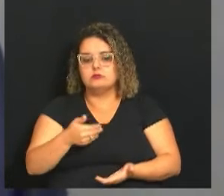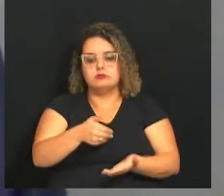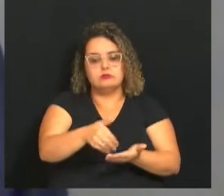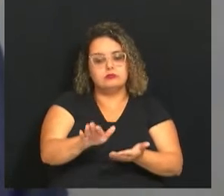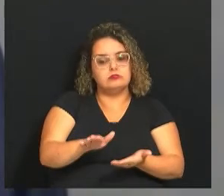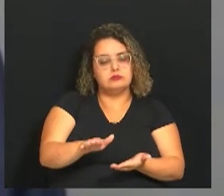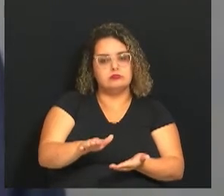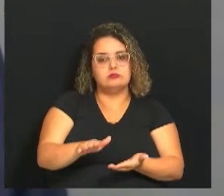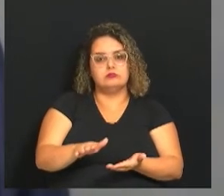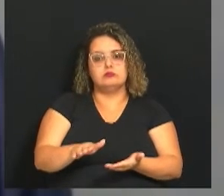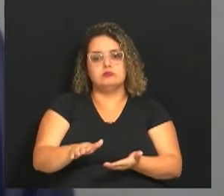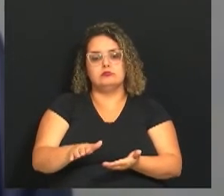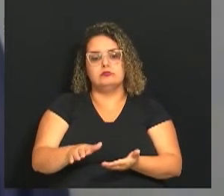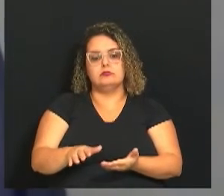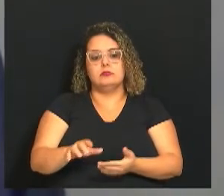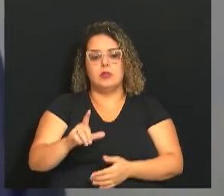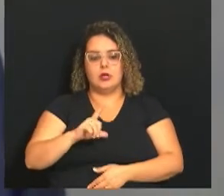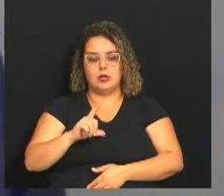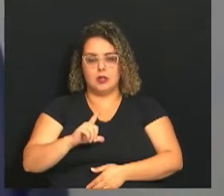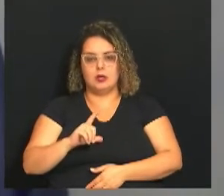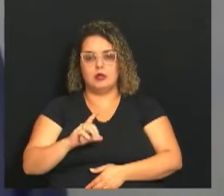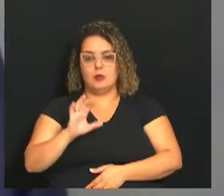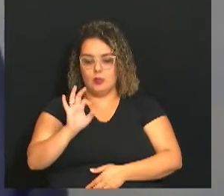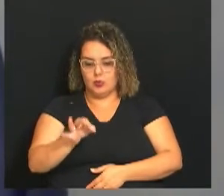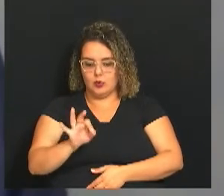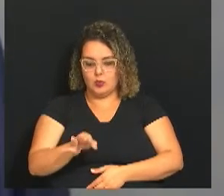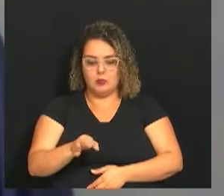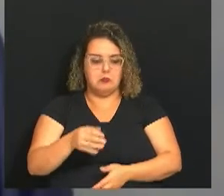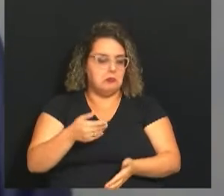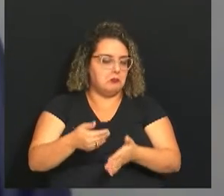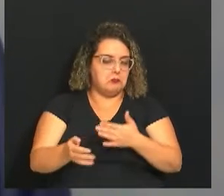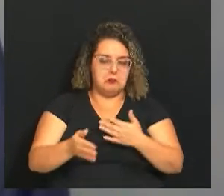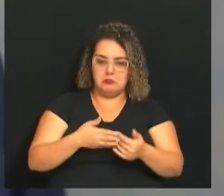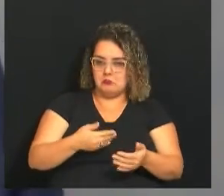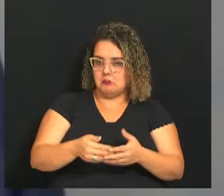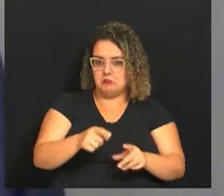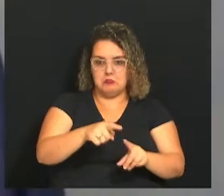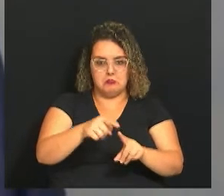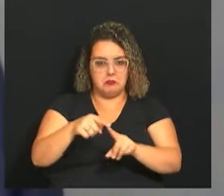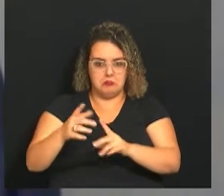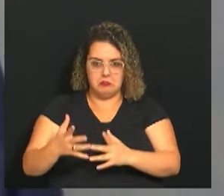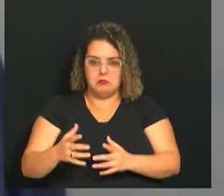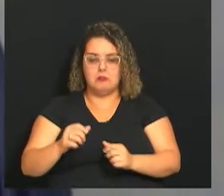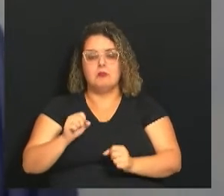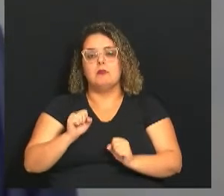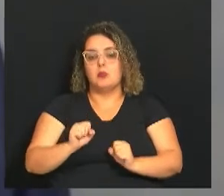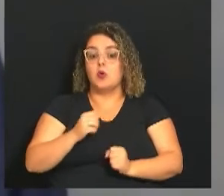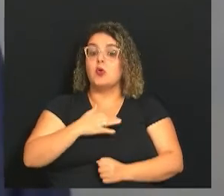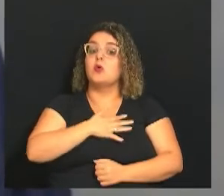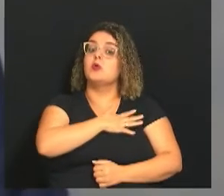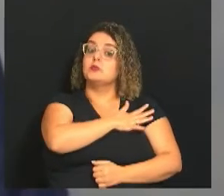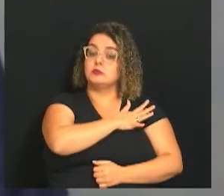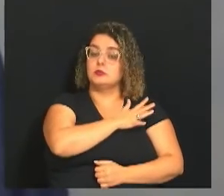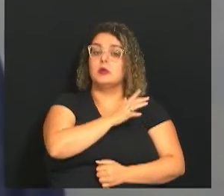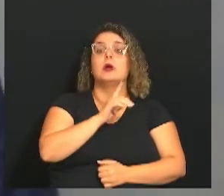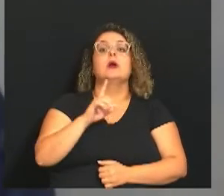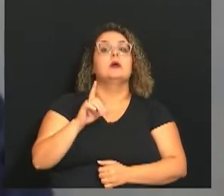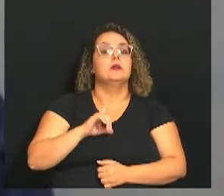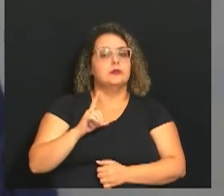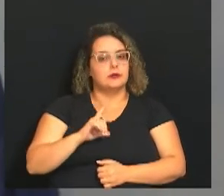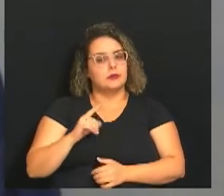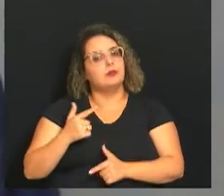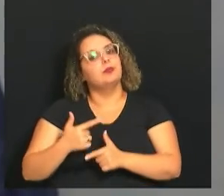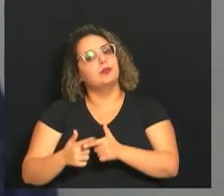seja considerada como correta por qualquer motivo, ela pode ser considerada como discriminatória e gere um passivo para a empresa